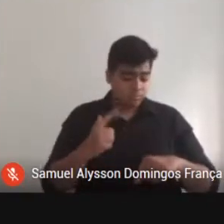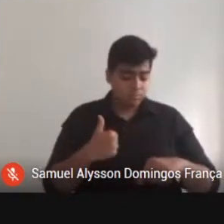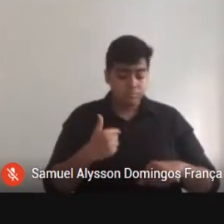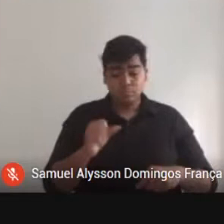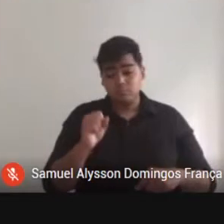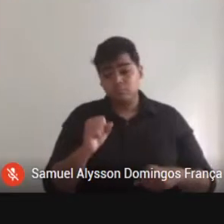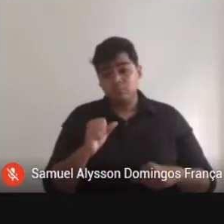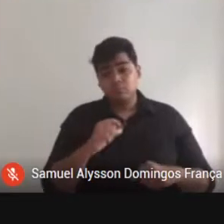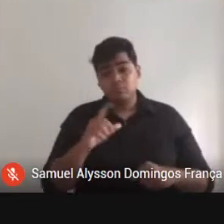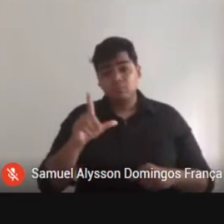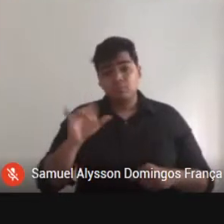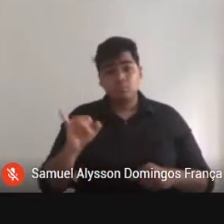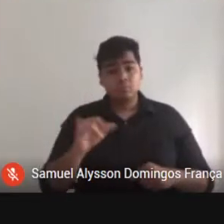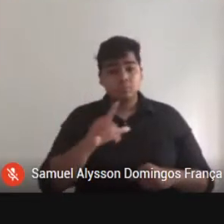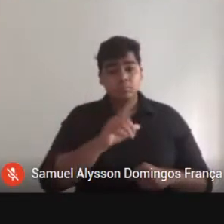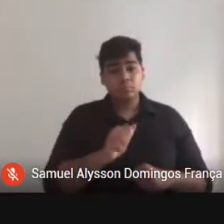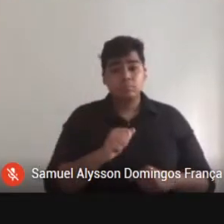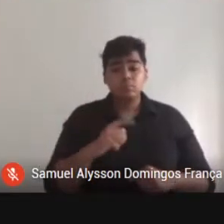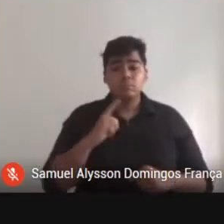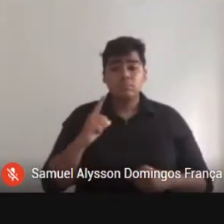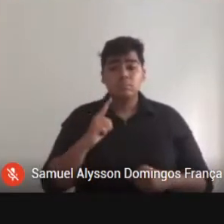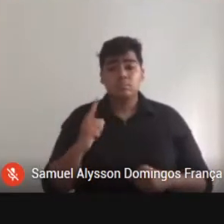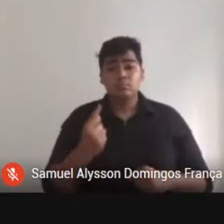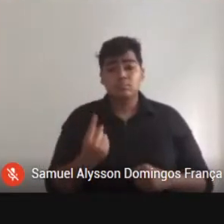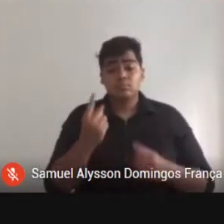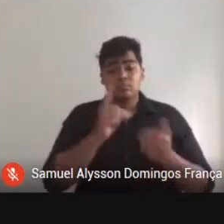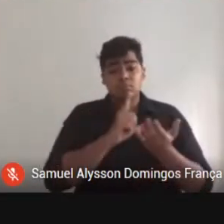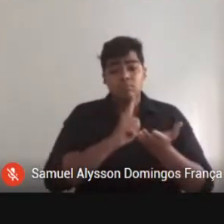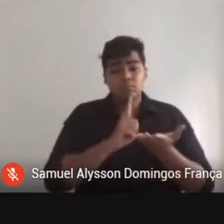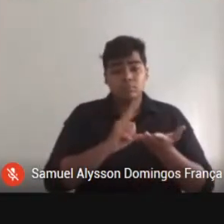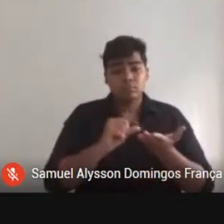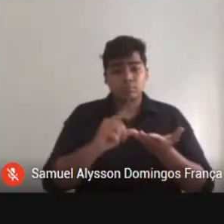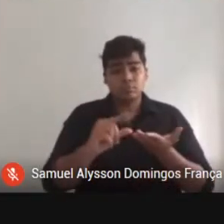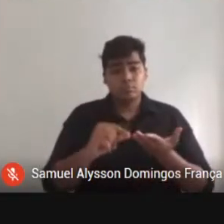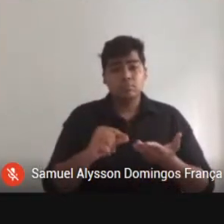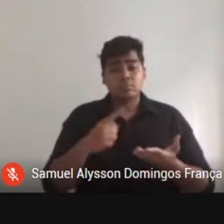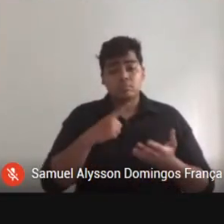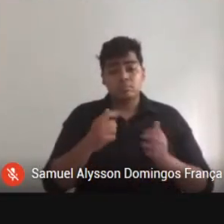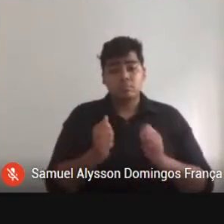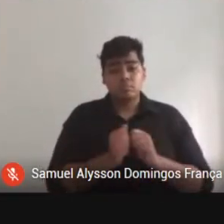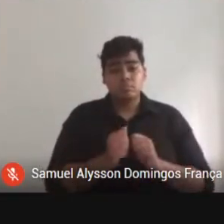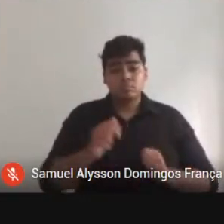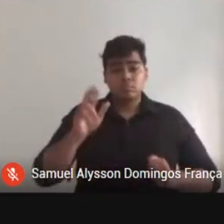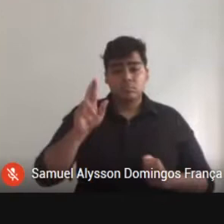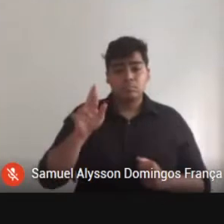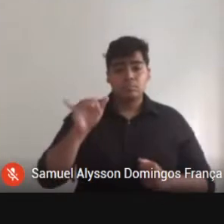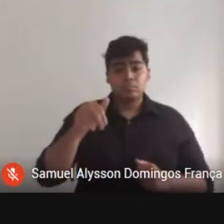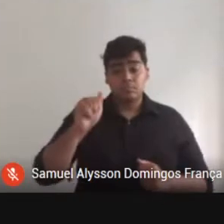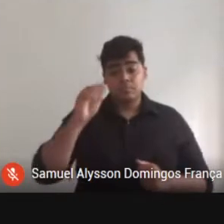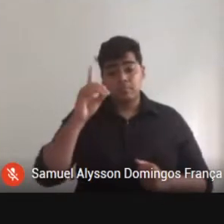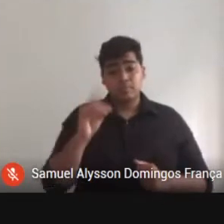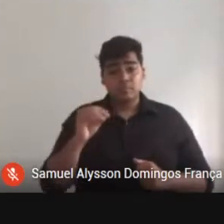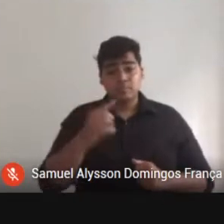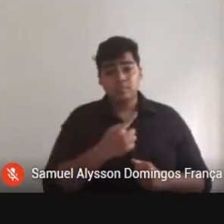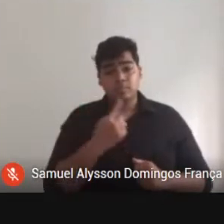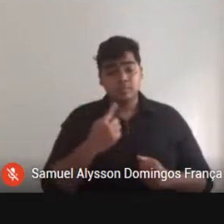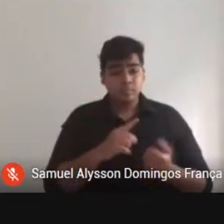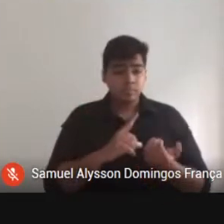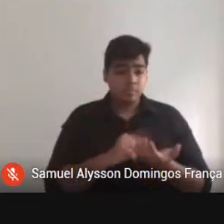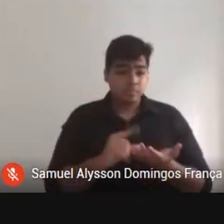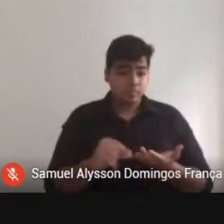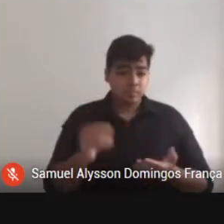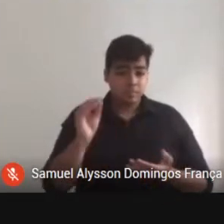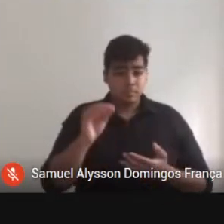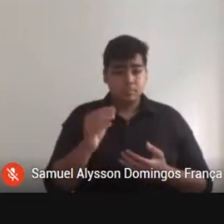que é o título de um artigo científico que eu publiquei junto com o Rinaldo, em 2018, no evento chamado EDEBIM, em que a